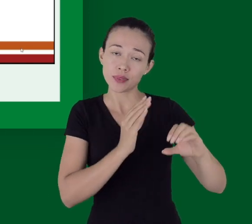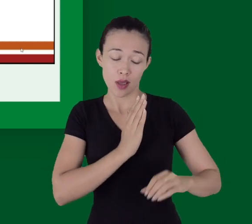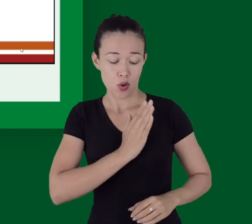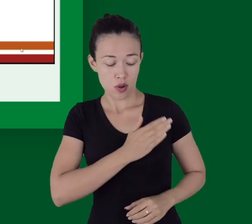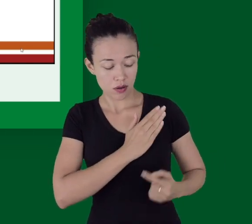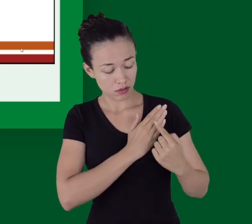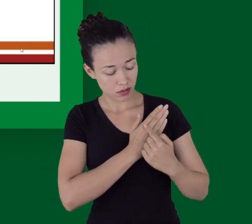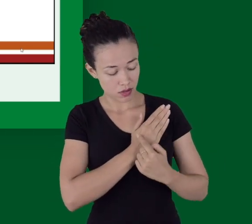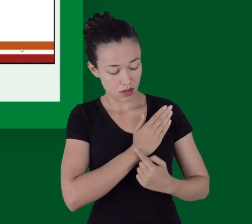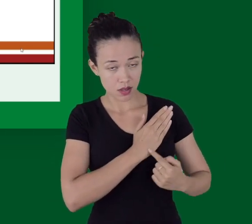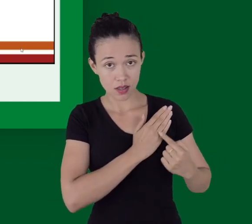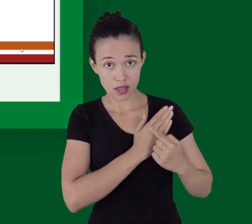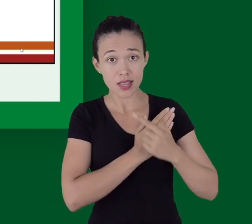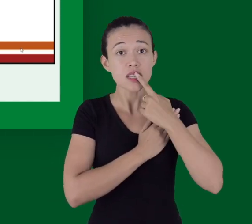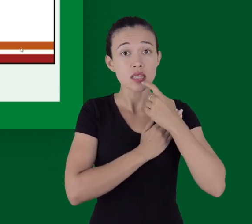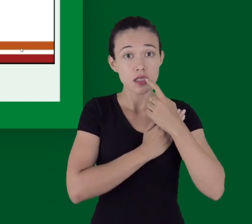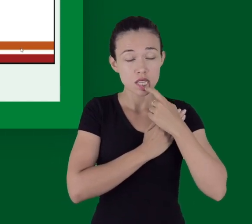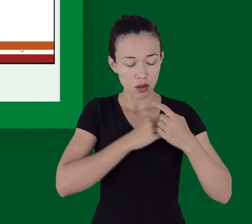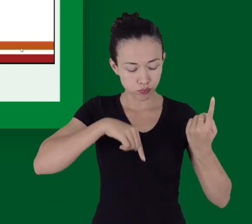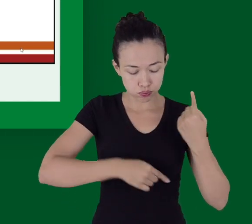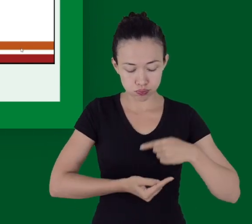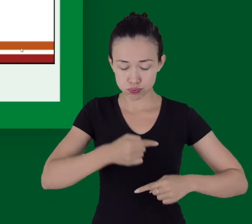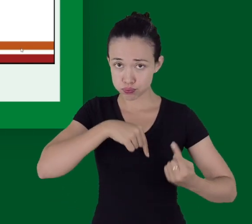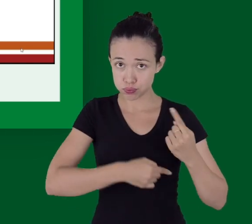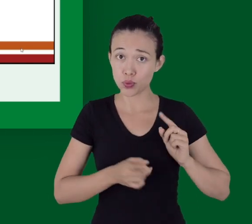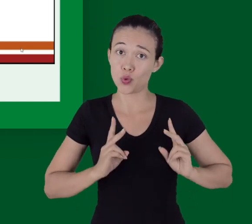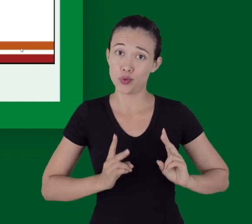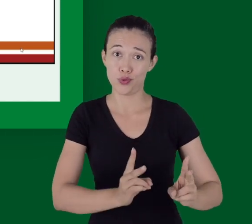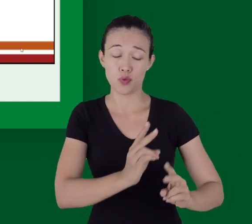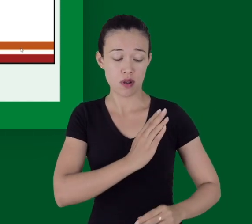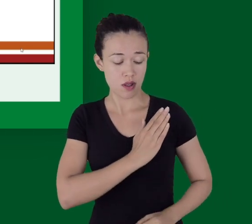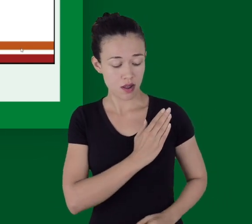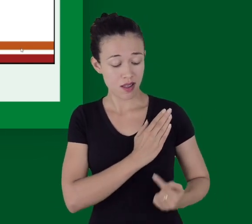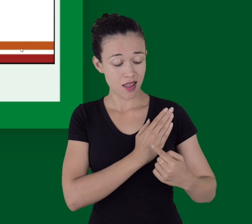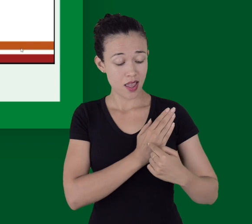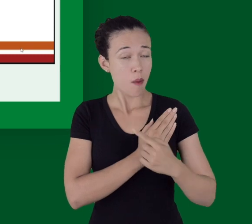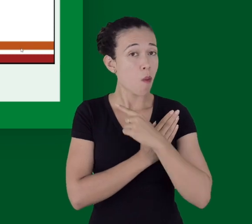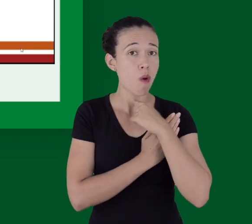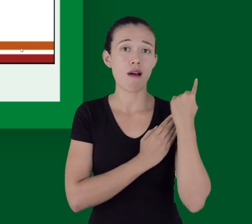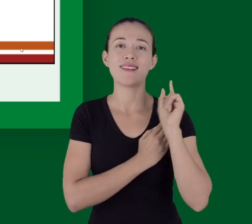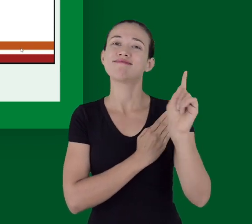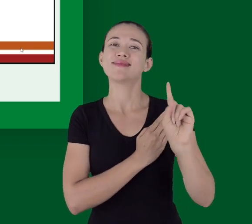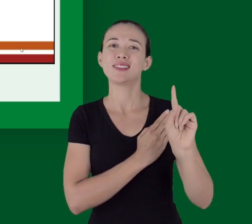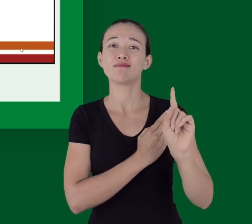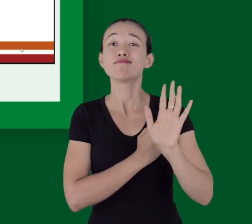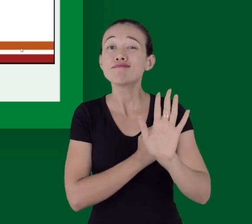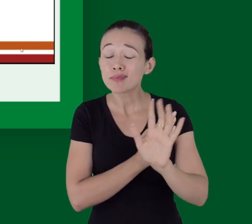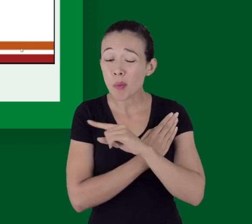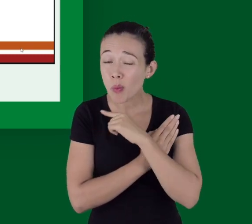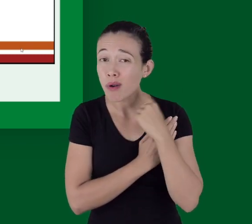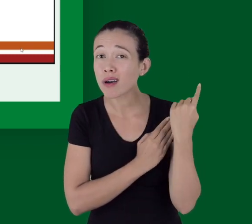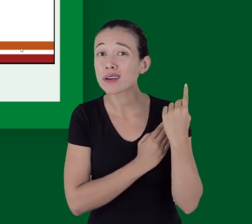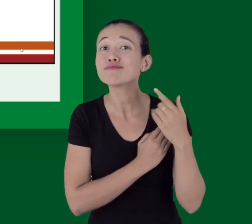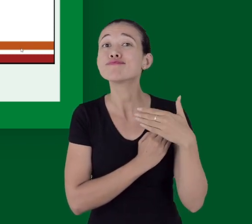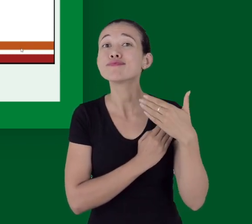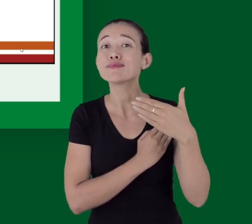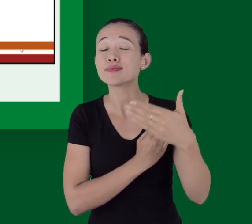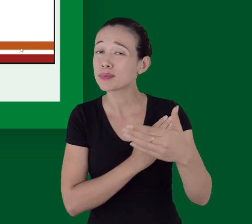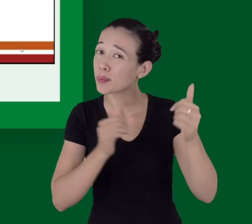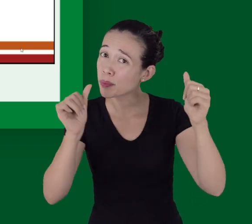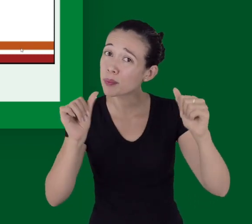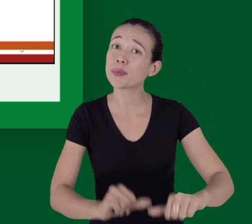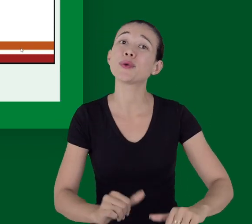do tratamento, né? Existe um mnemônico aí que a gente estuda em alguns, até na